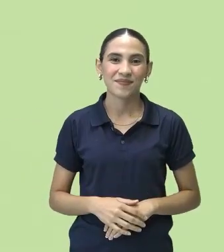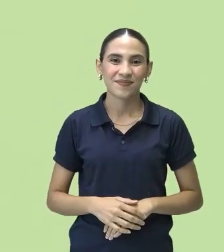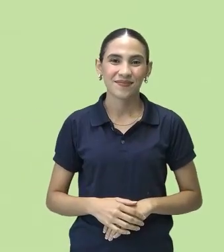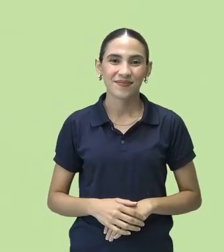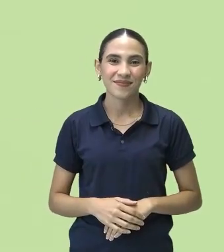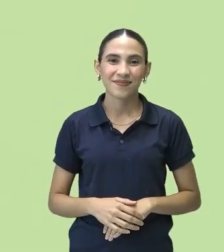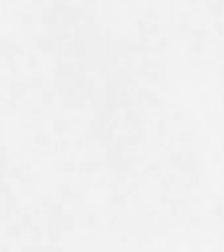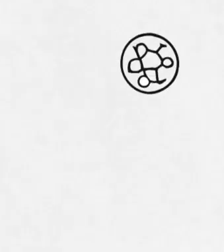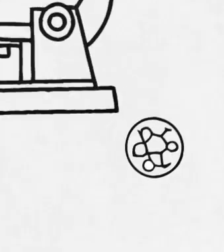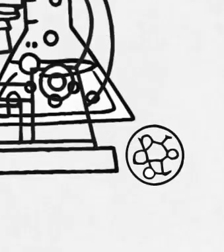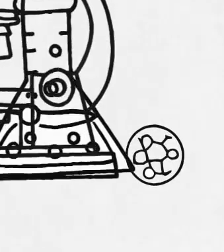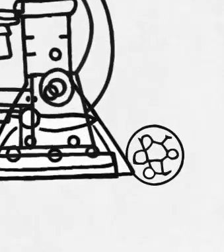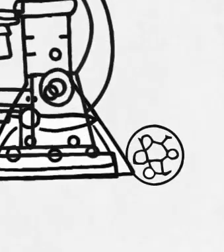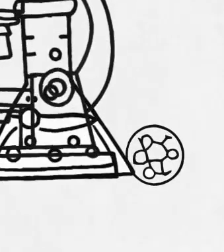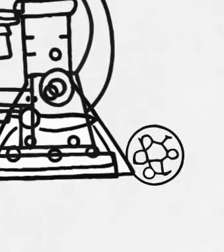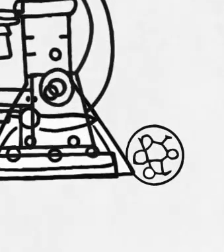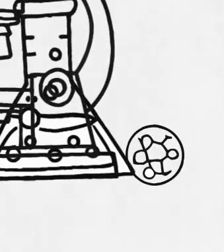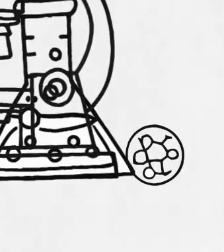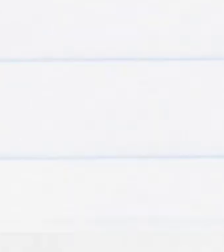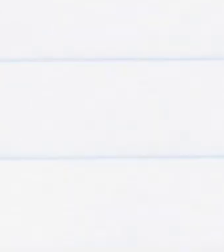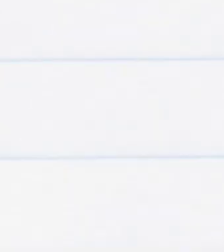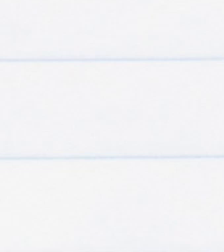conteúdo.